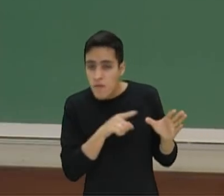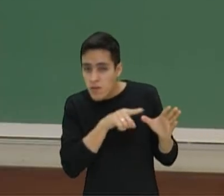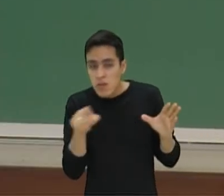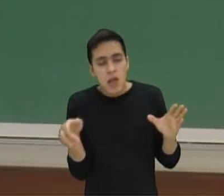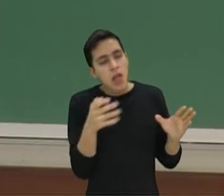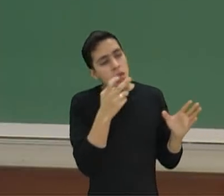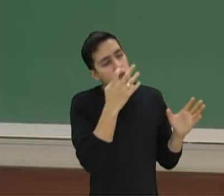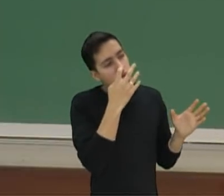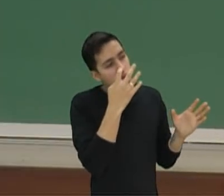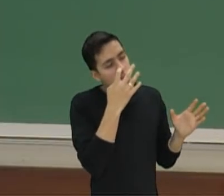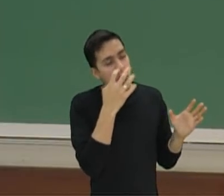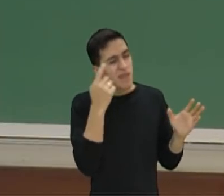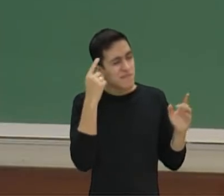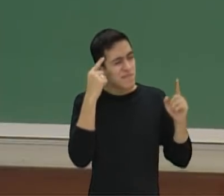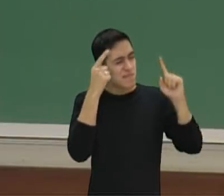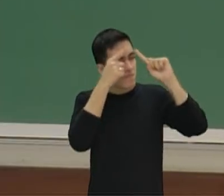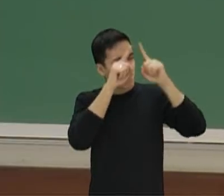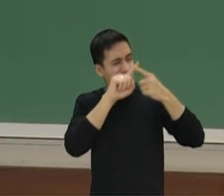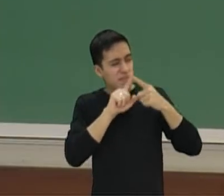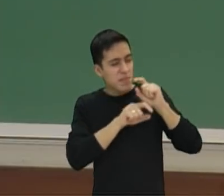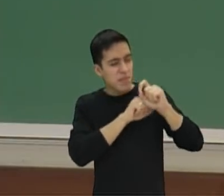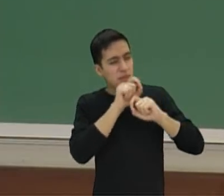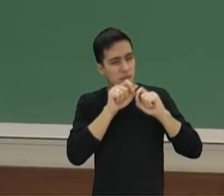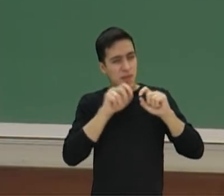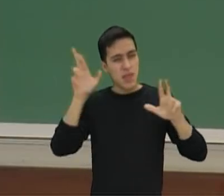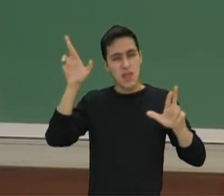observem e assimilem essas imagens.